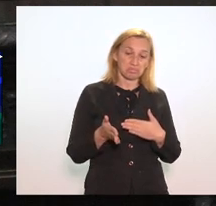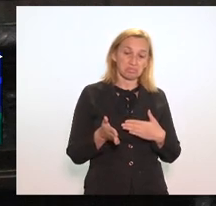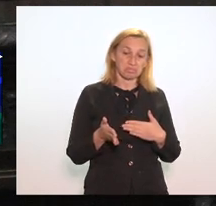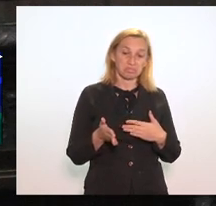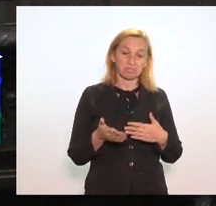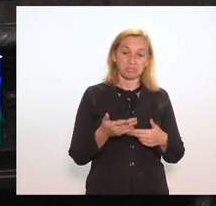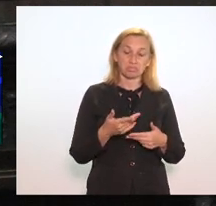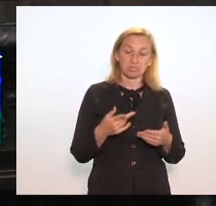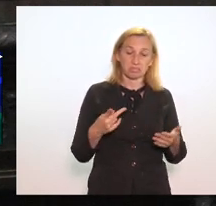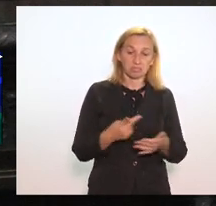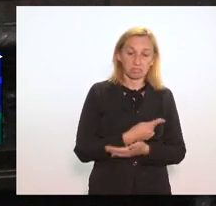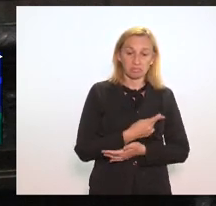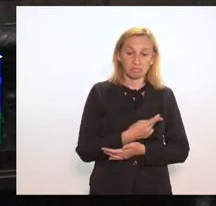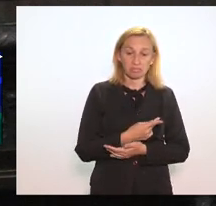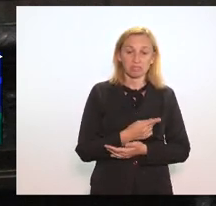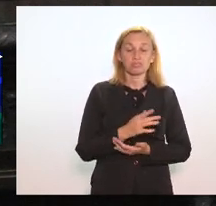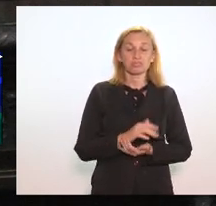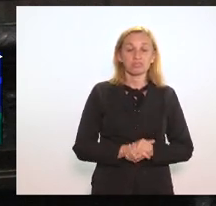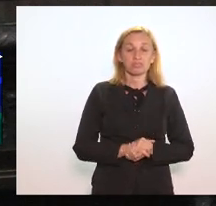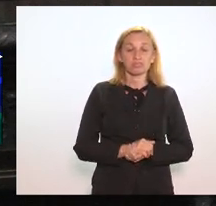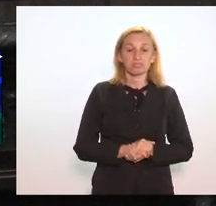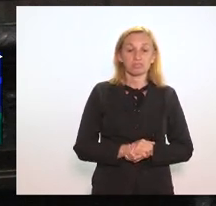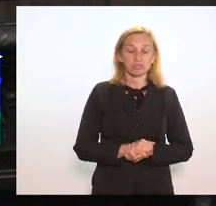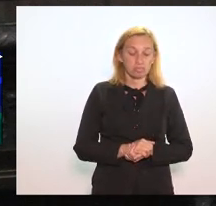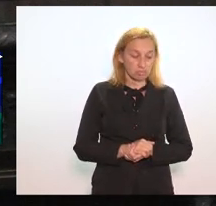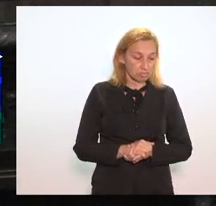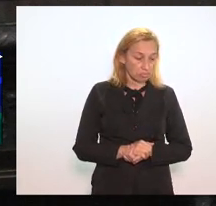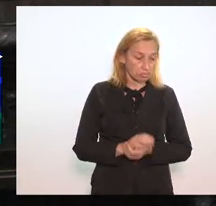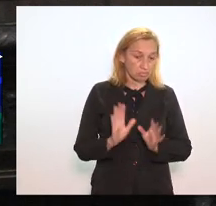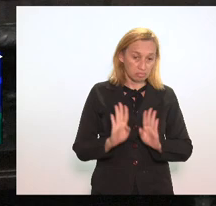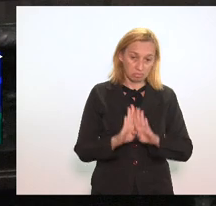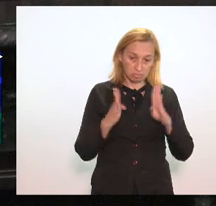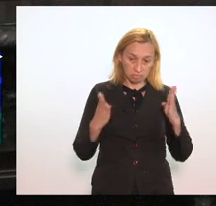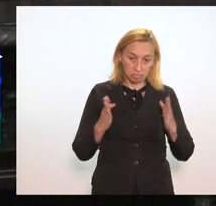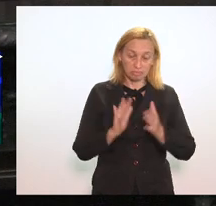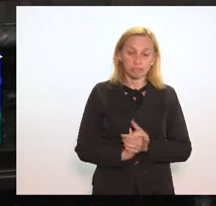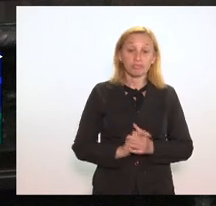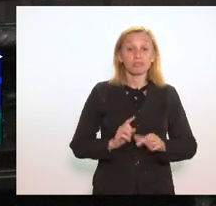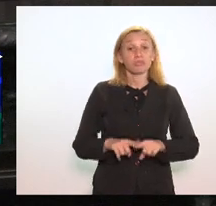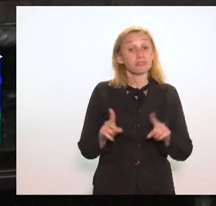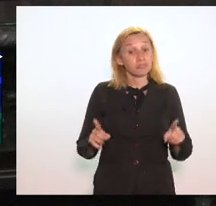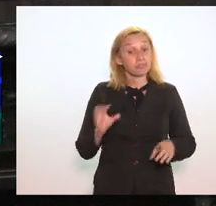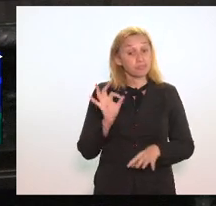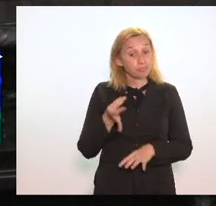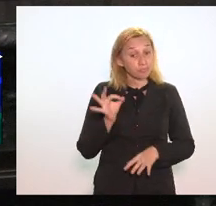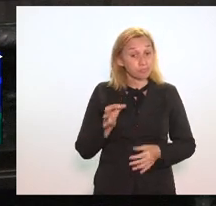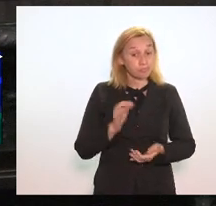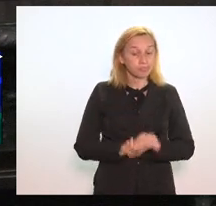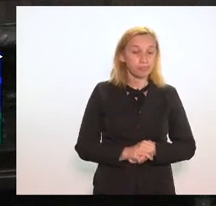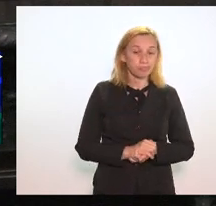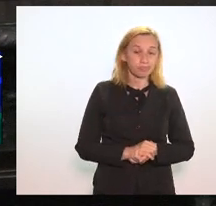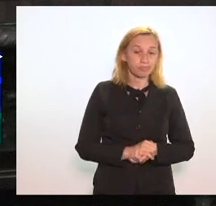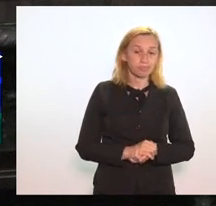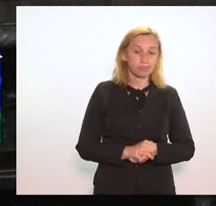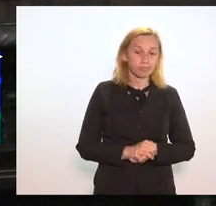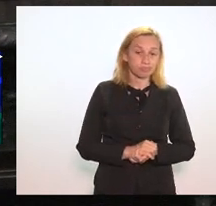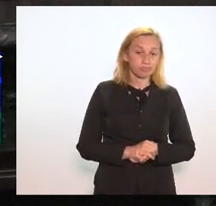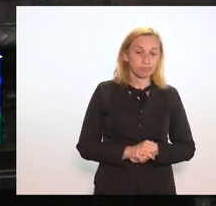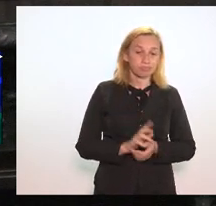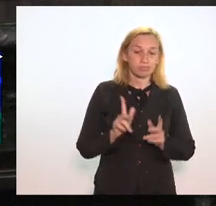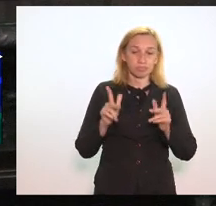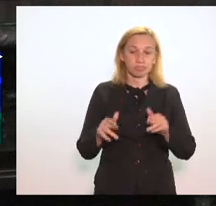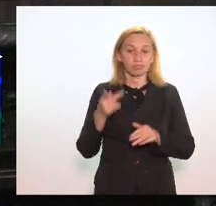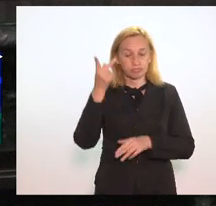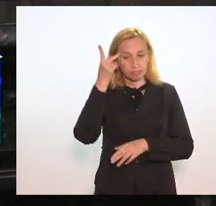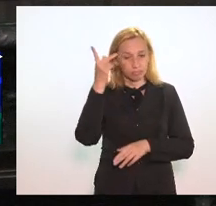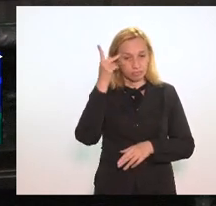econômico do nosso país faz atividade comerciante porque funcionou não fique aberto fazer Prudente sim fazer como São Paulo fez